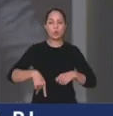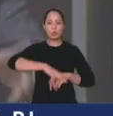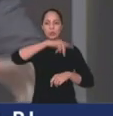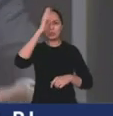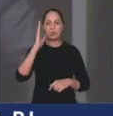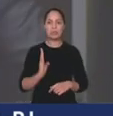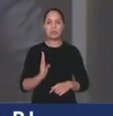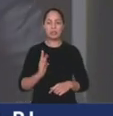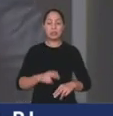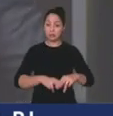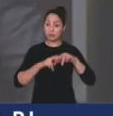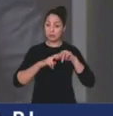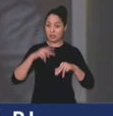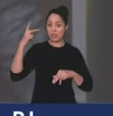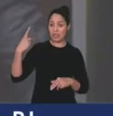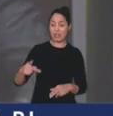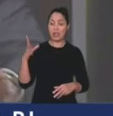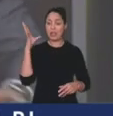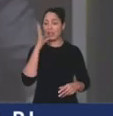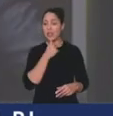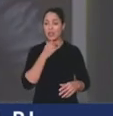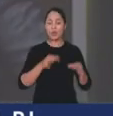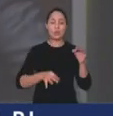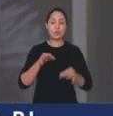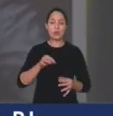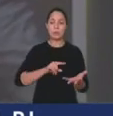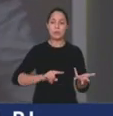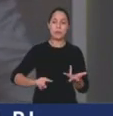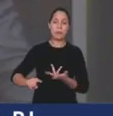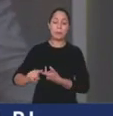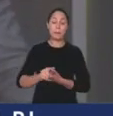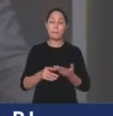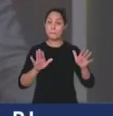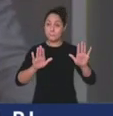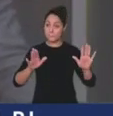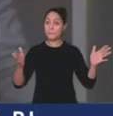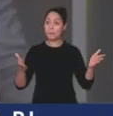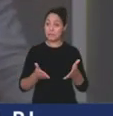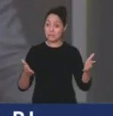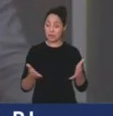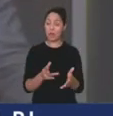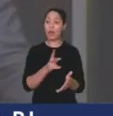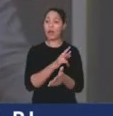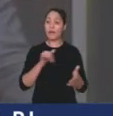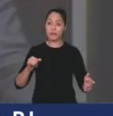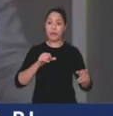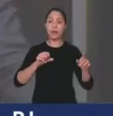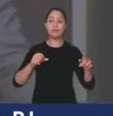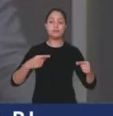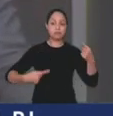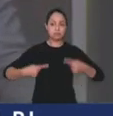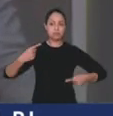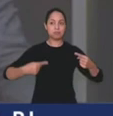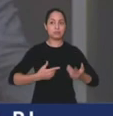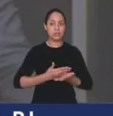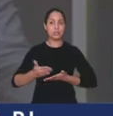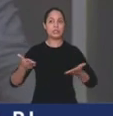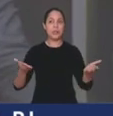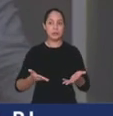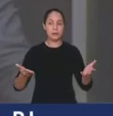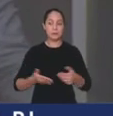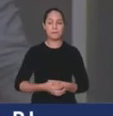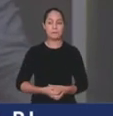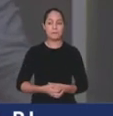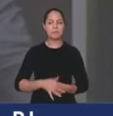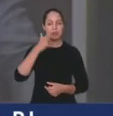porque atrasou muitos julgamentos, mas agora está acontecendo essa sabatina. E eu tenho certeza que André Mendonça será